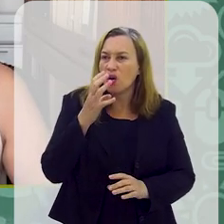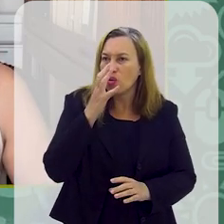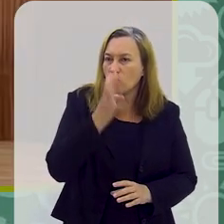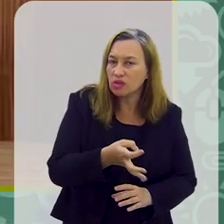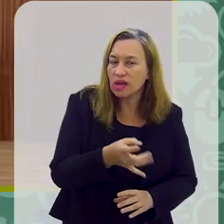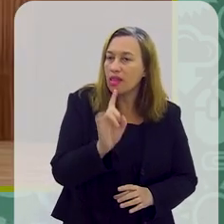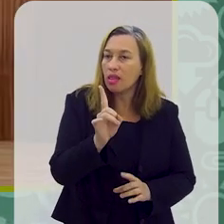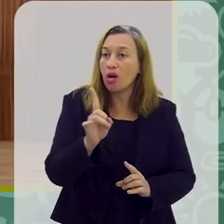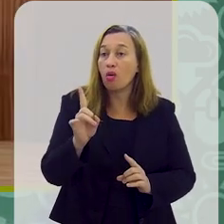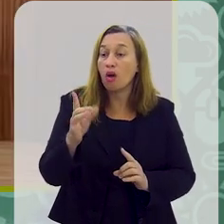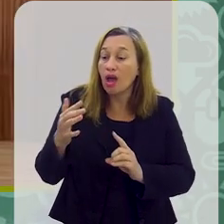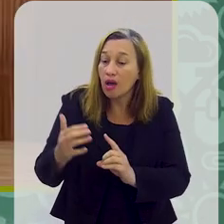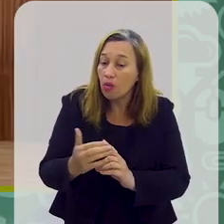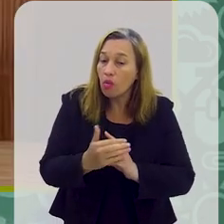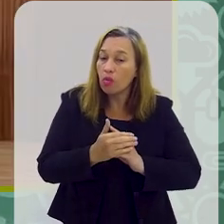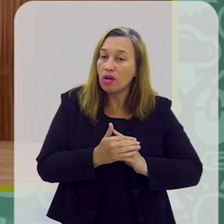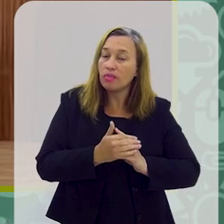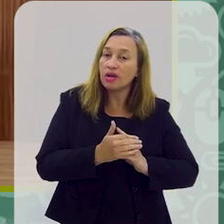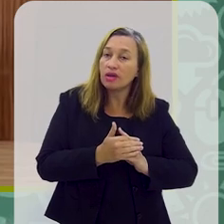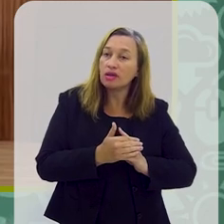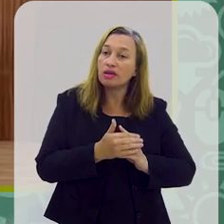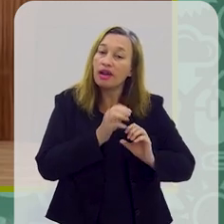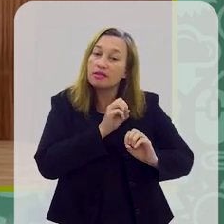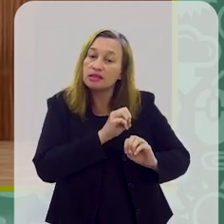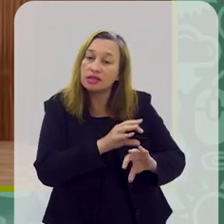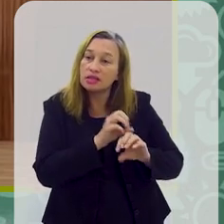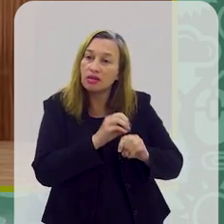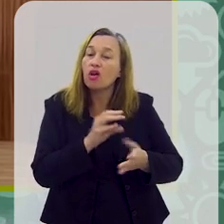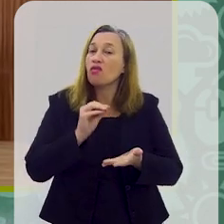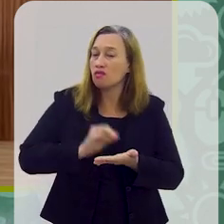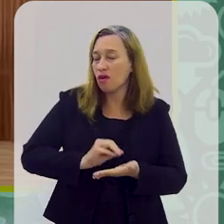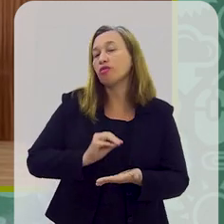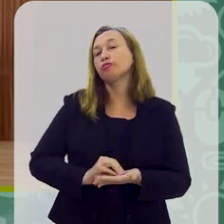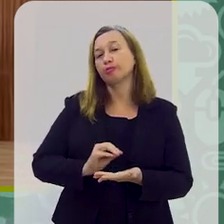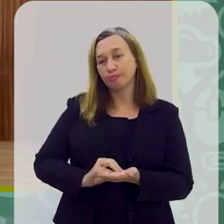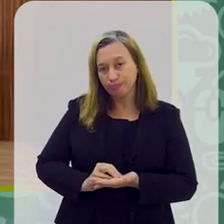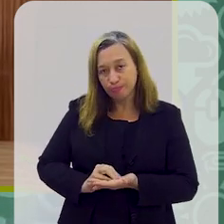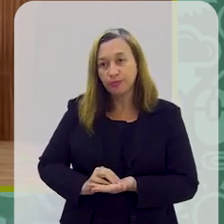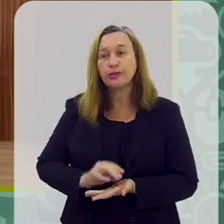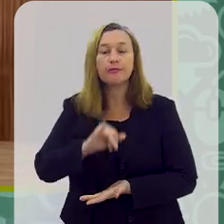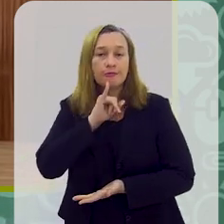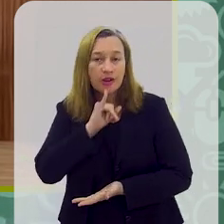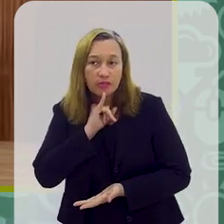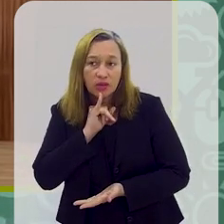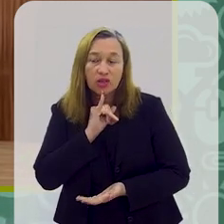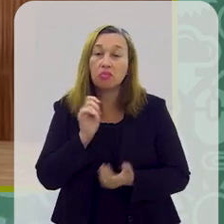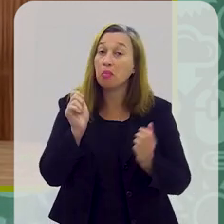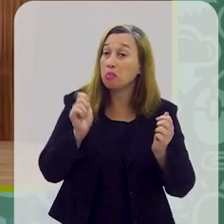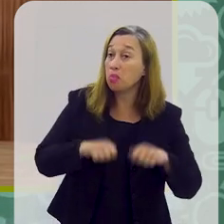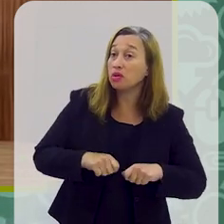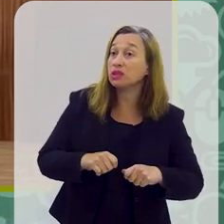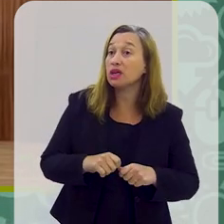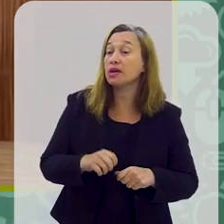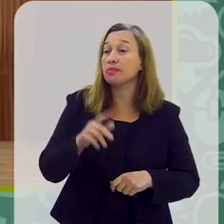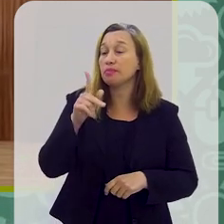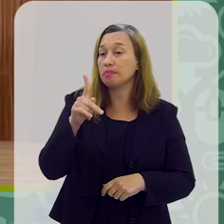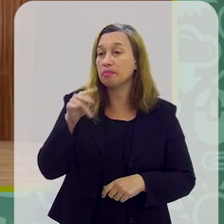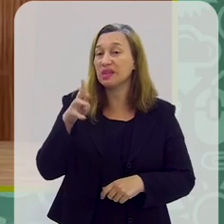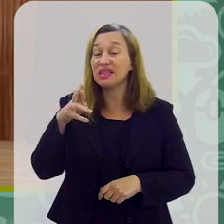julgamento, é acolhimento, é entendimento, falta muito ainda, infelizmente, Priscila, para a gente poder